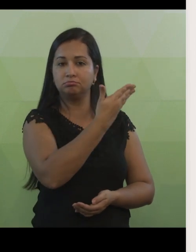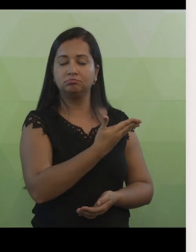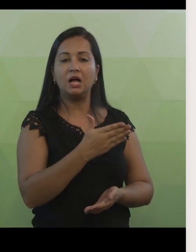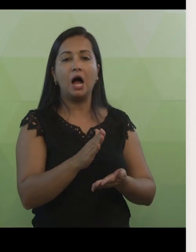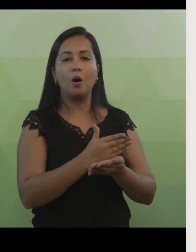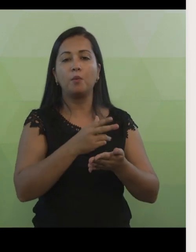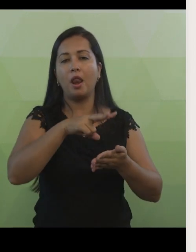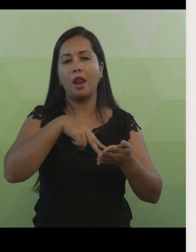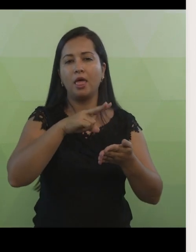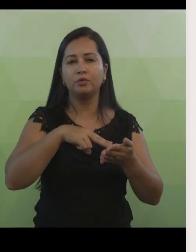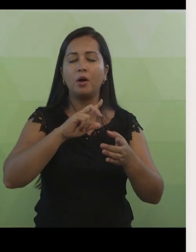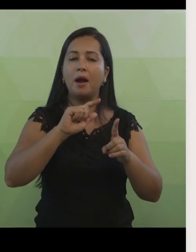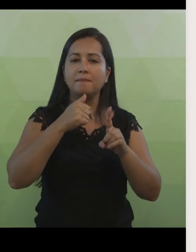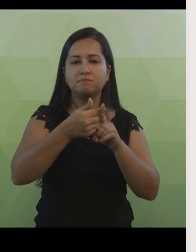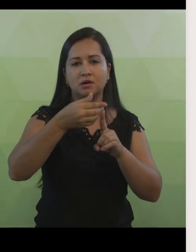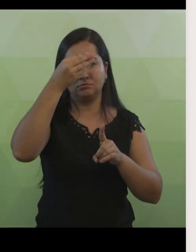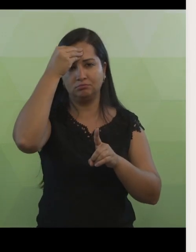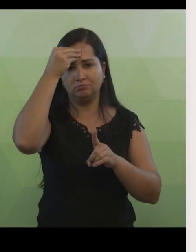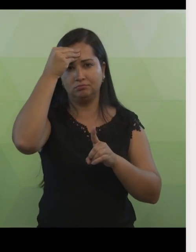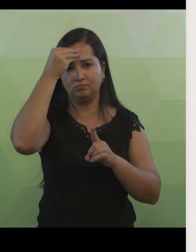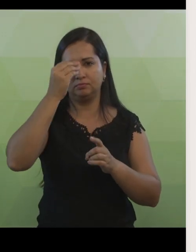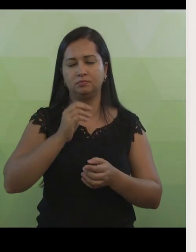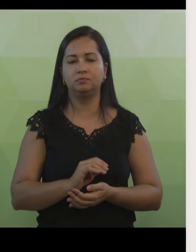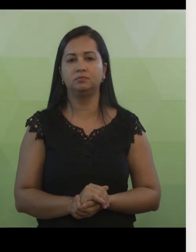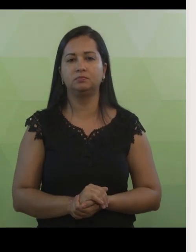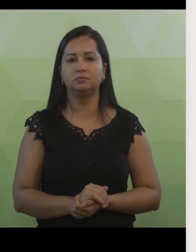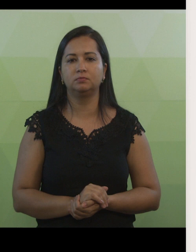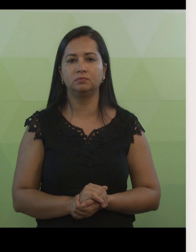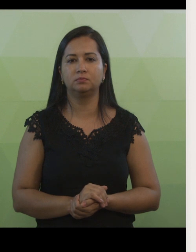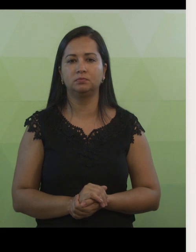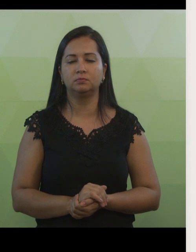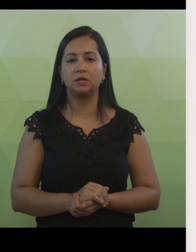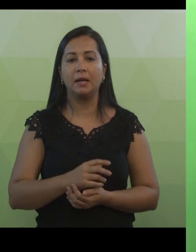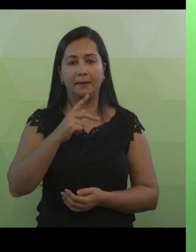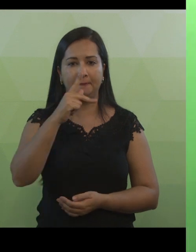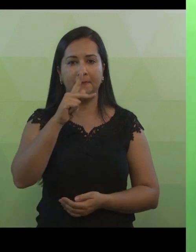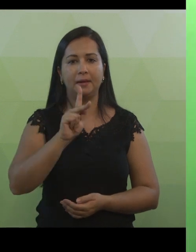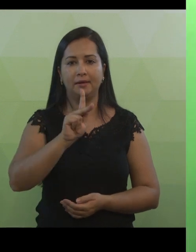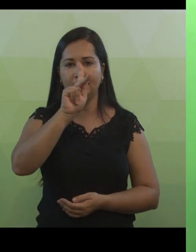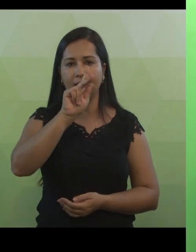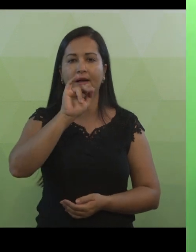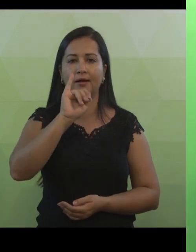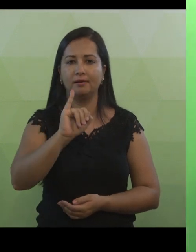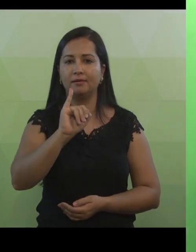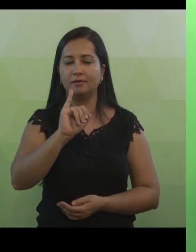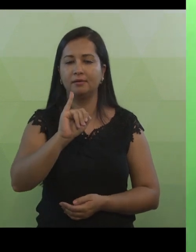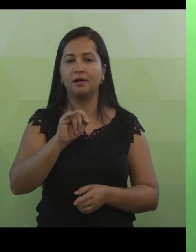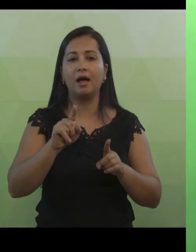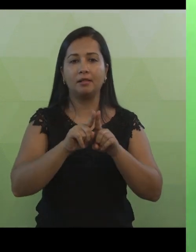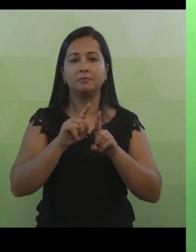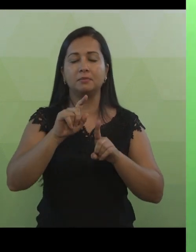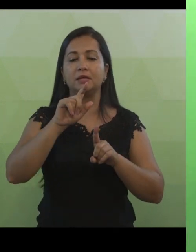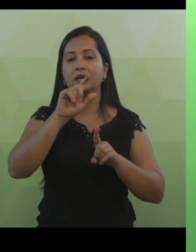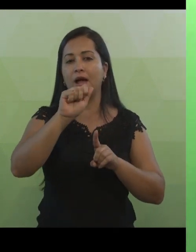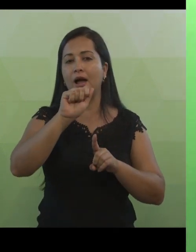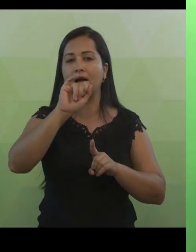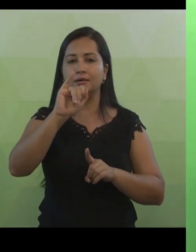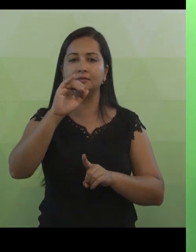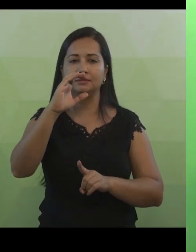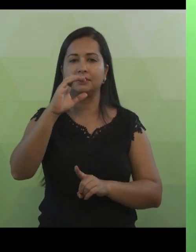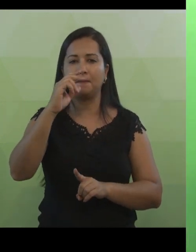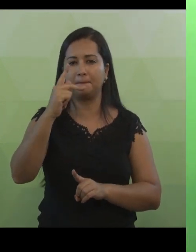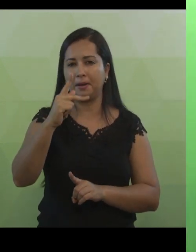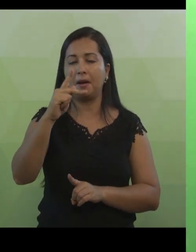Estamos aí algumas sugestões de leitura complementar sobre os assuntos abordados nessa aula. Um pouco lá sobre PKI e a